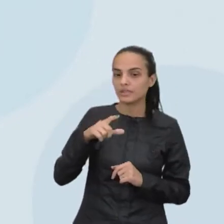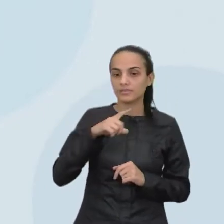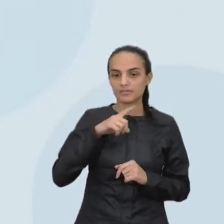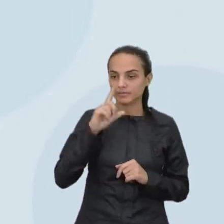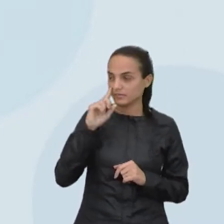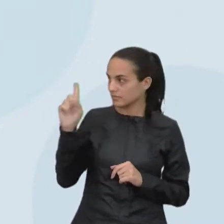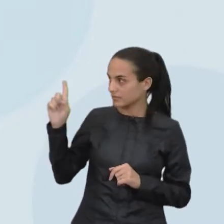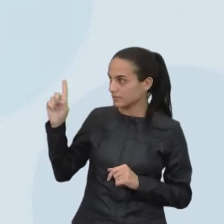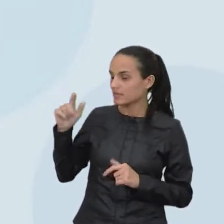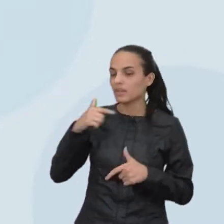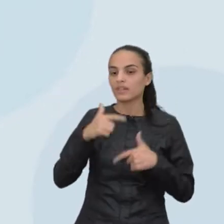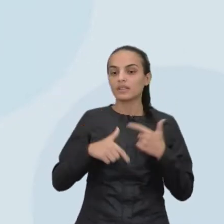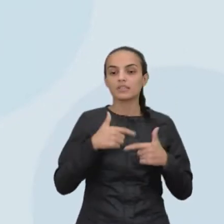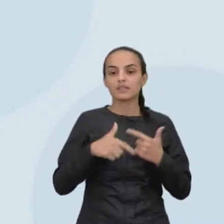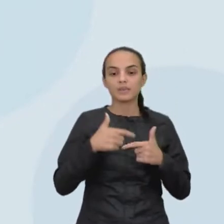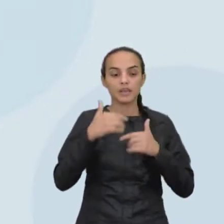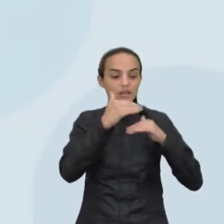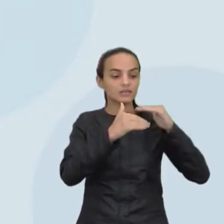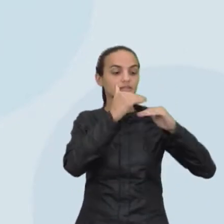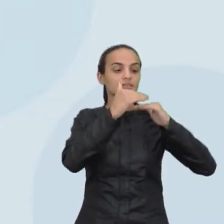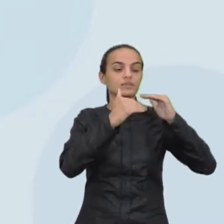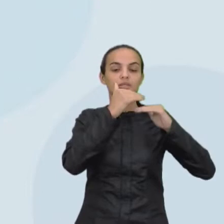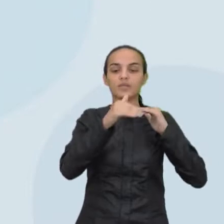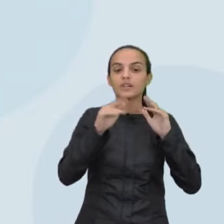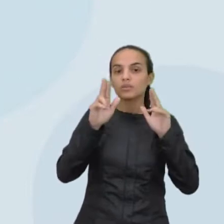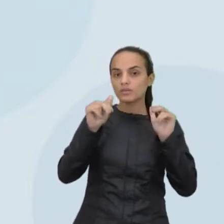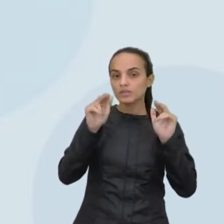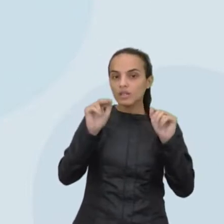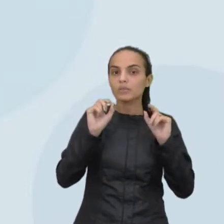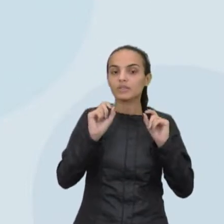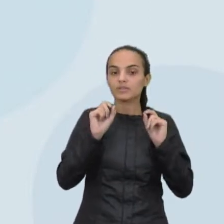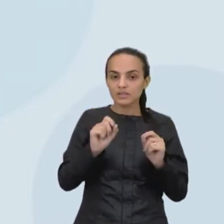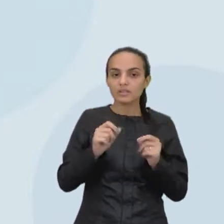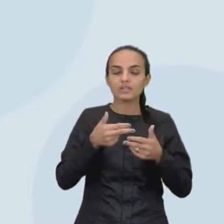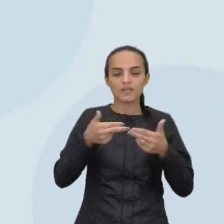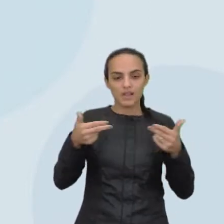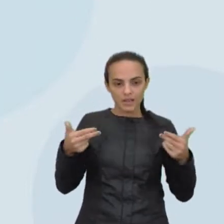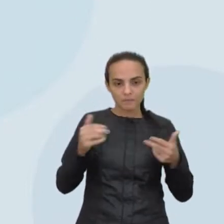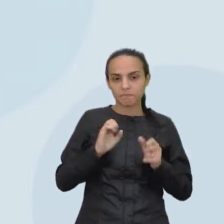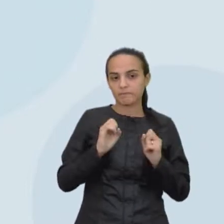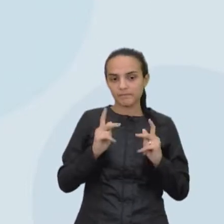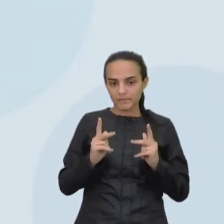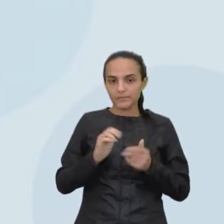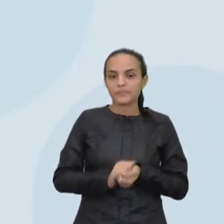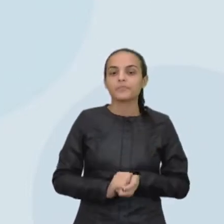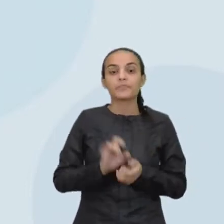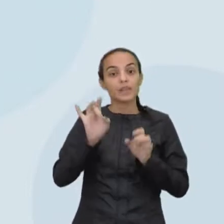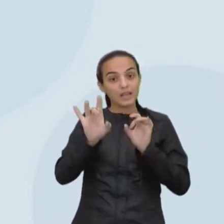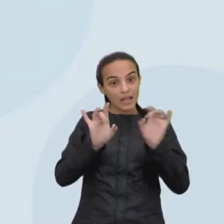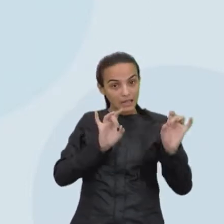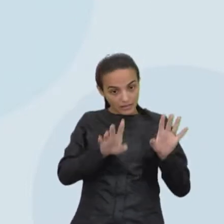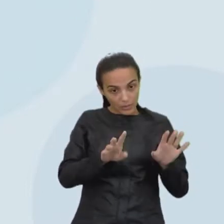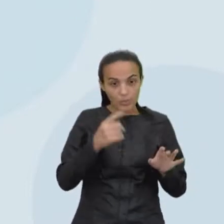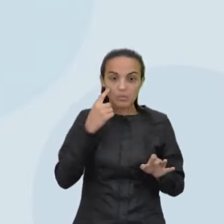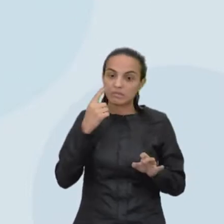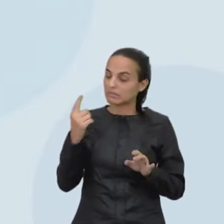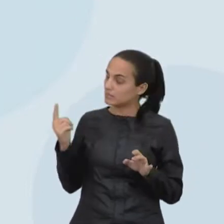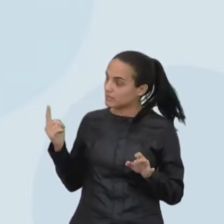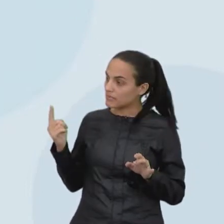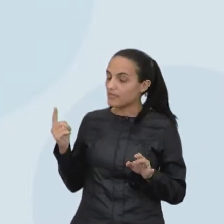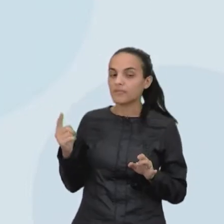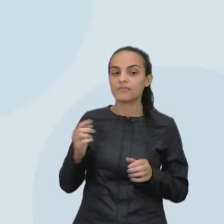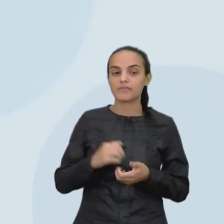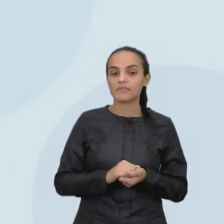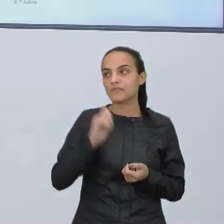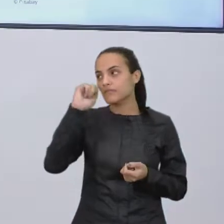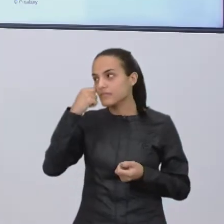trabalhar, ela vai desenvolver as questões aí dessas variáveis, tudo bem? Mas cada uma delas, seja a censitária, seja